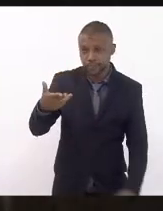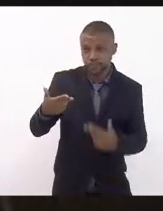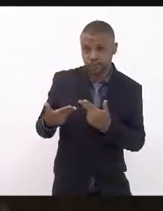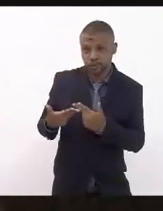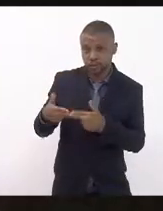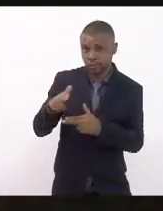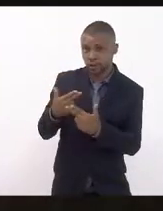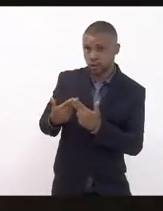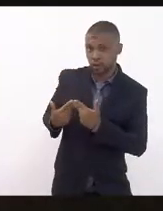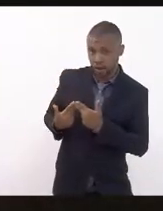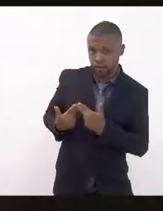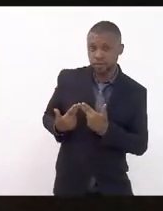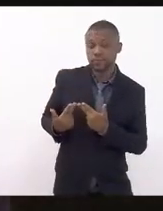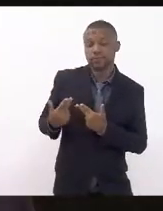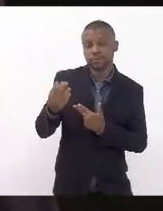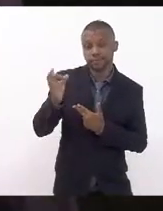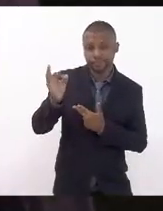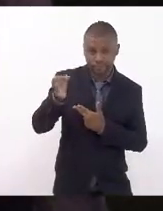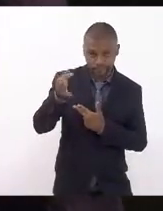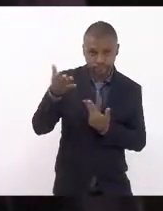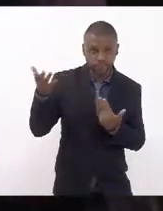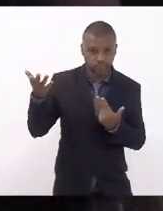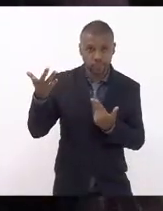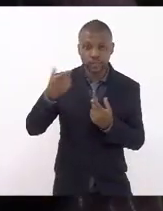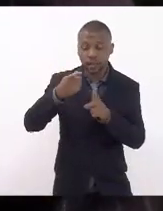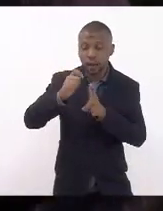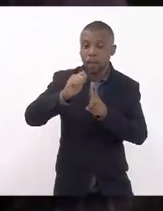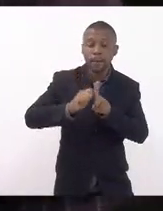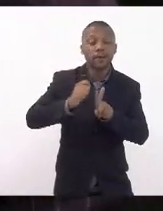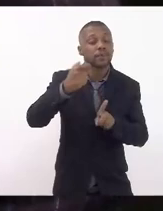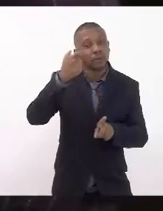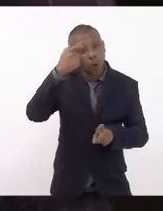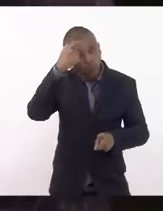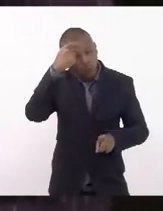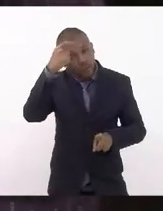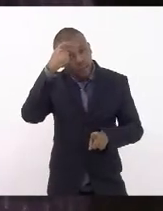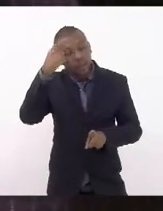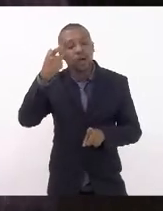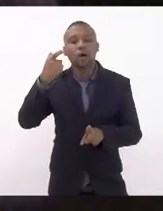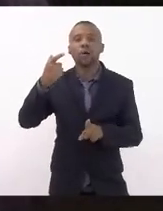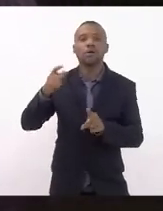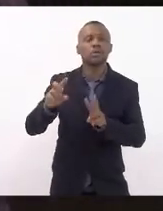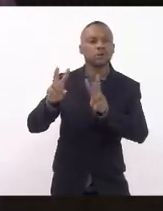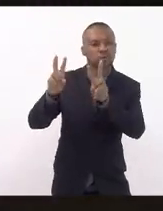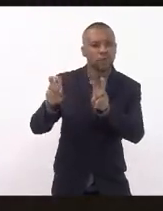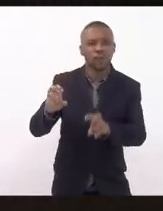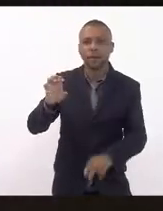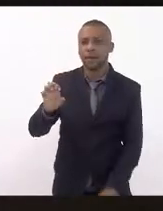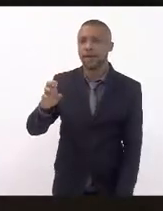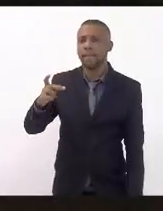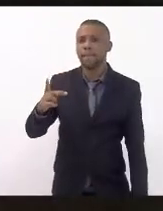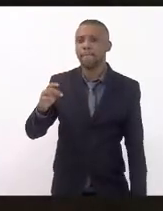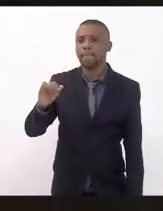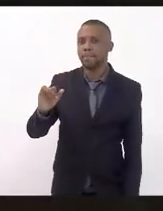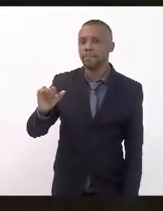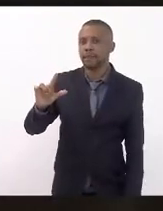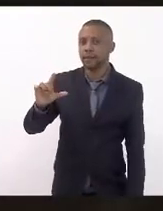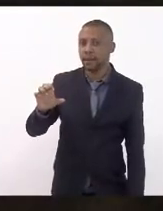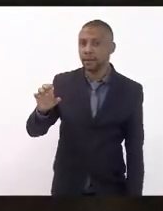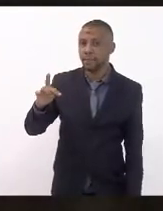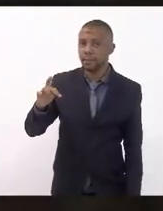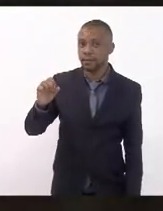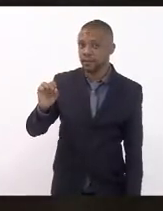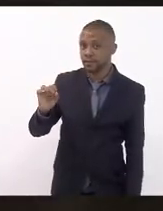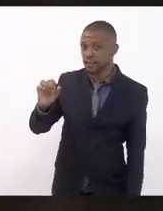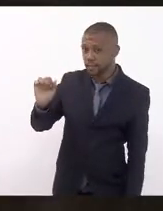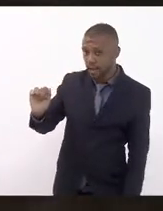unaliano também, o lacinho roxo, que é o mês de conscientização sobre a epilepsia. E que possamos ter um mundo